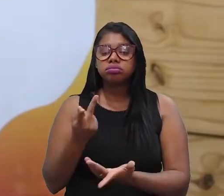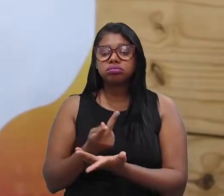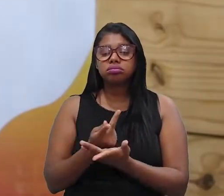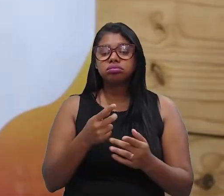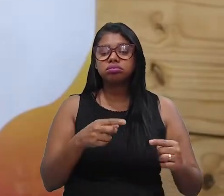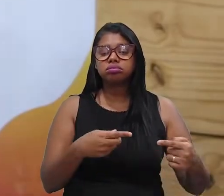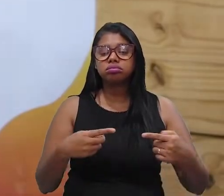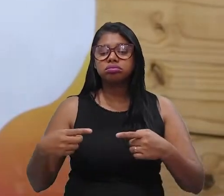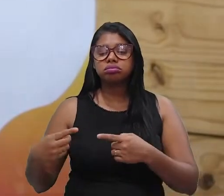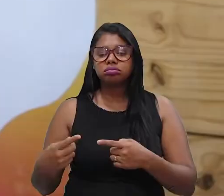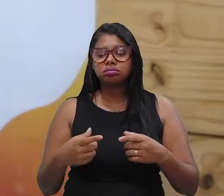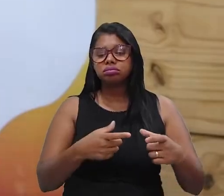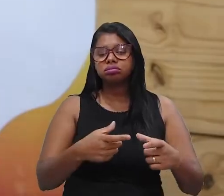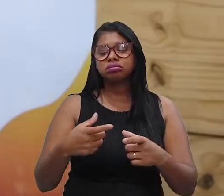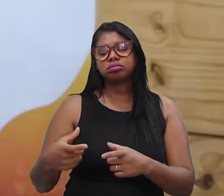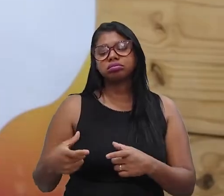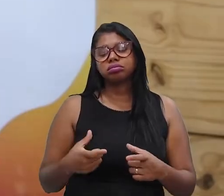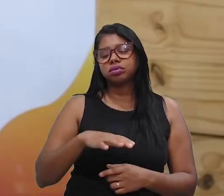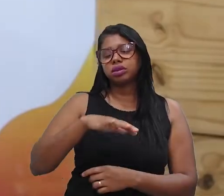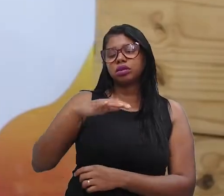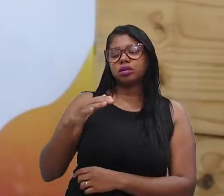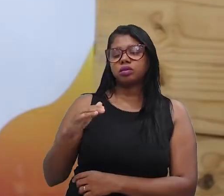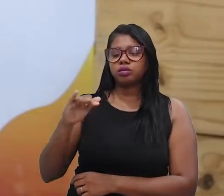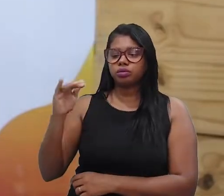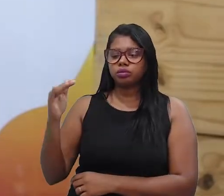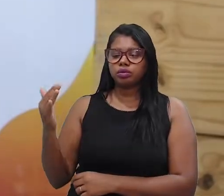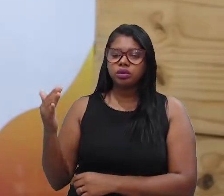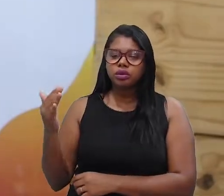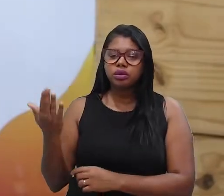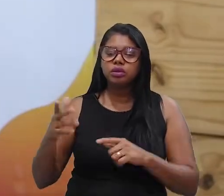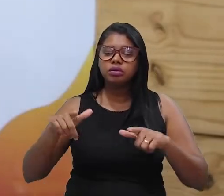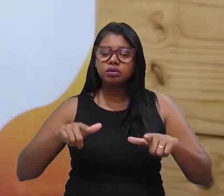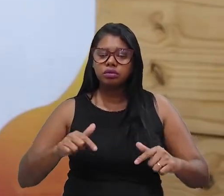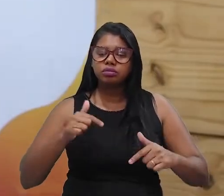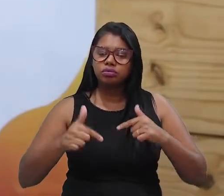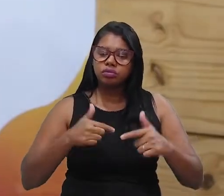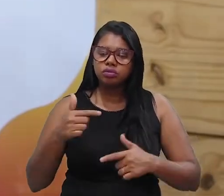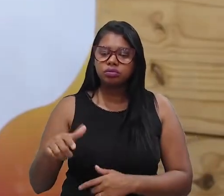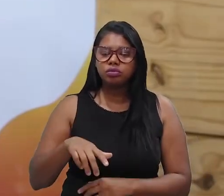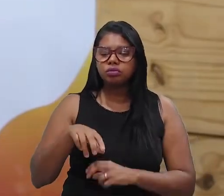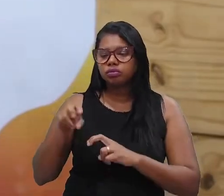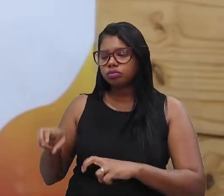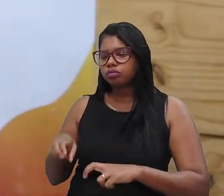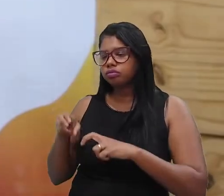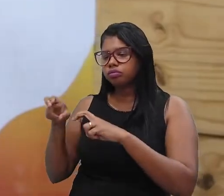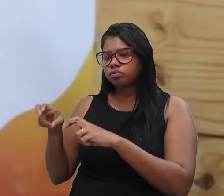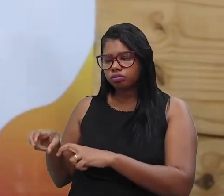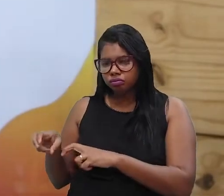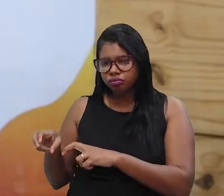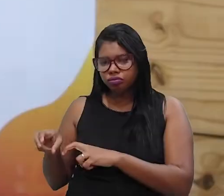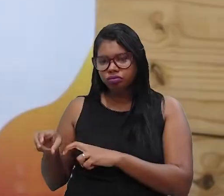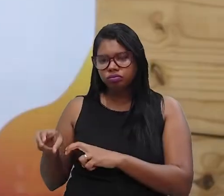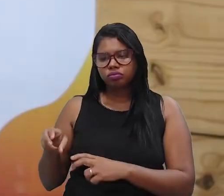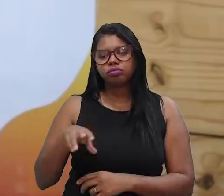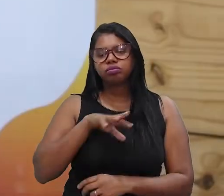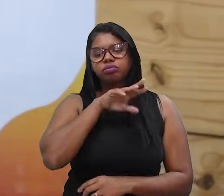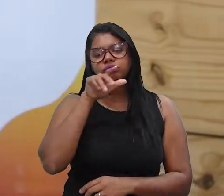impactando nas regiões montanheiras, em locais que trabalham com agricultura. Embora a agricultura